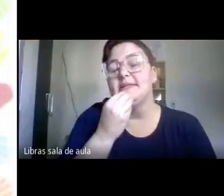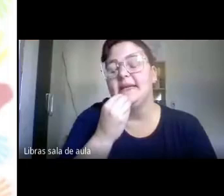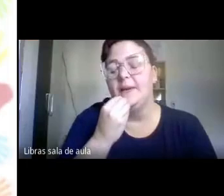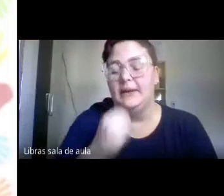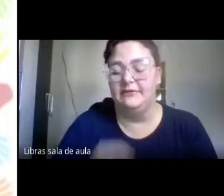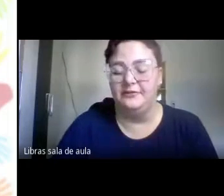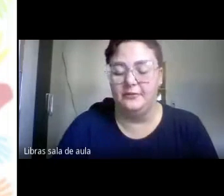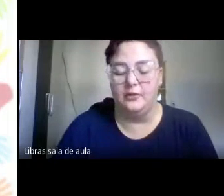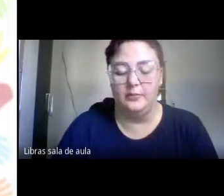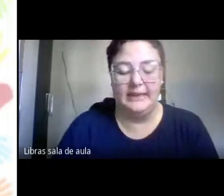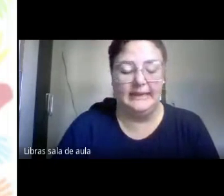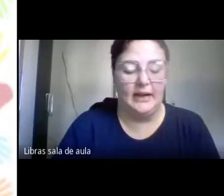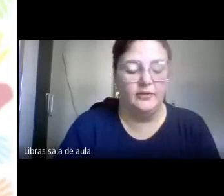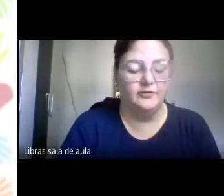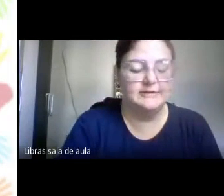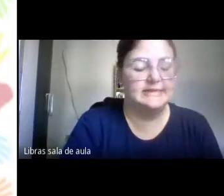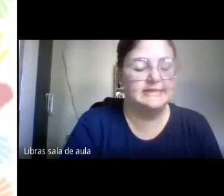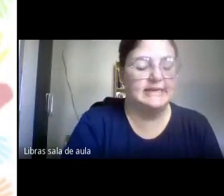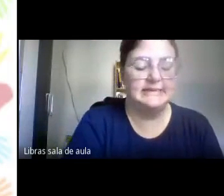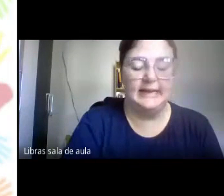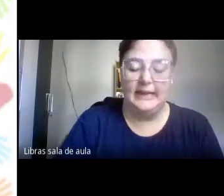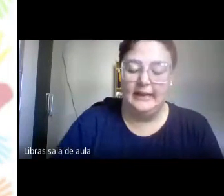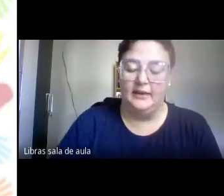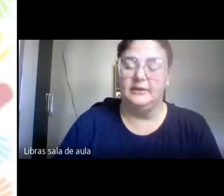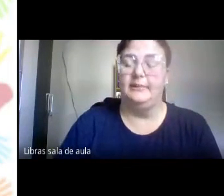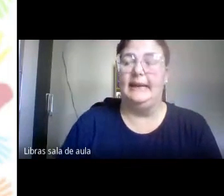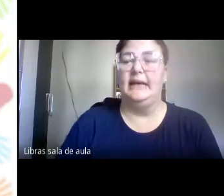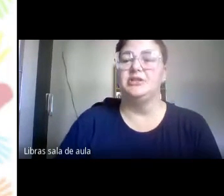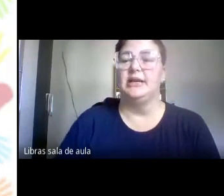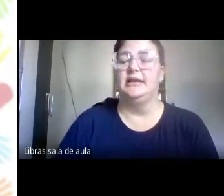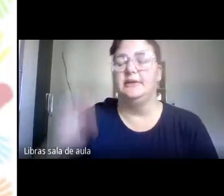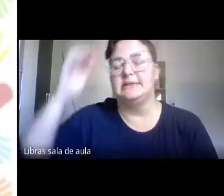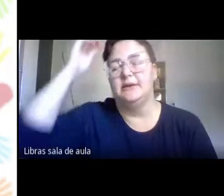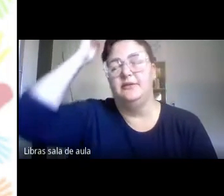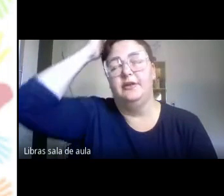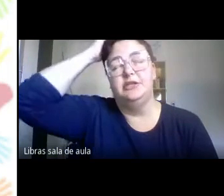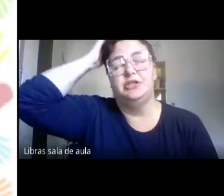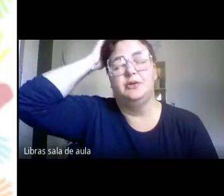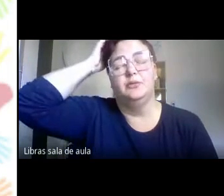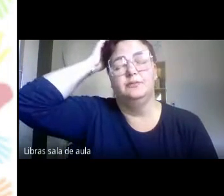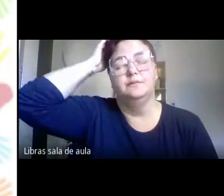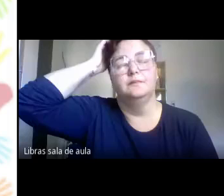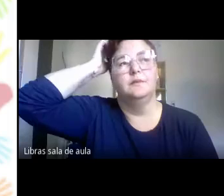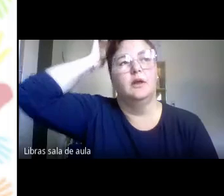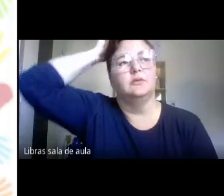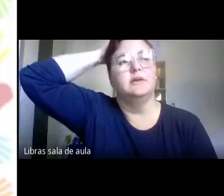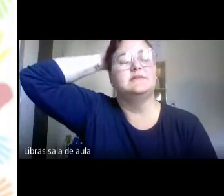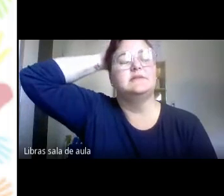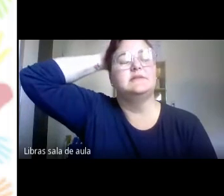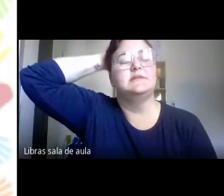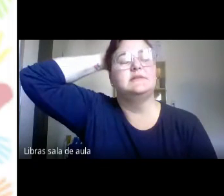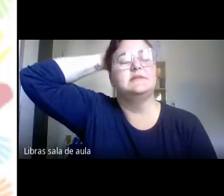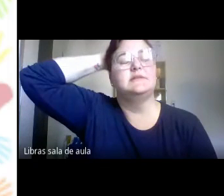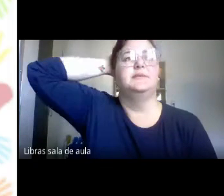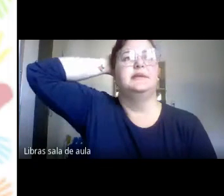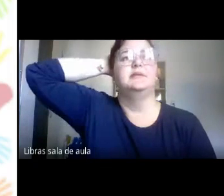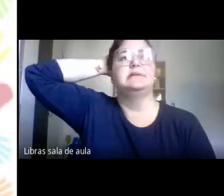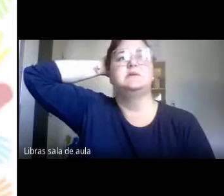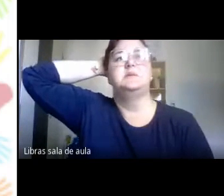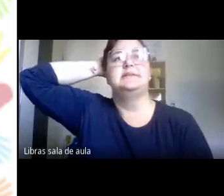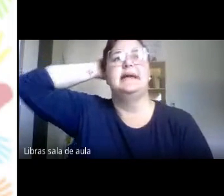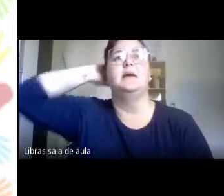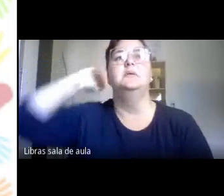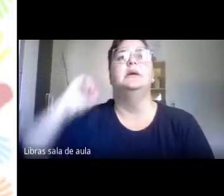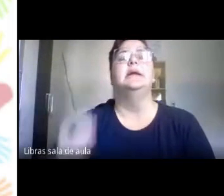uma coisa que eu ia comentar com vocês, né? Eu trabalhei já na educação infantil, logo que eu saí da graduação em